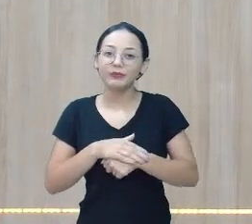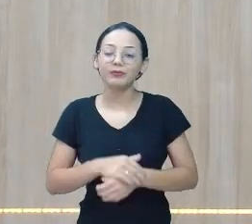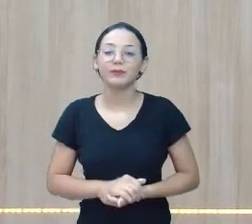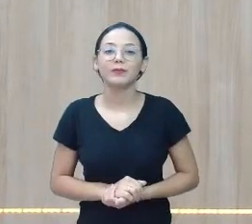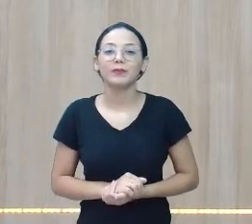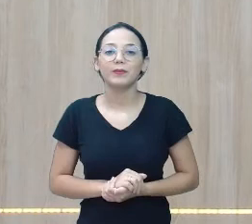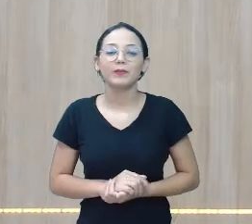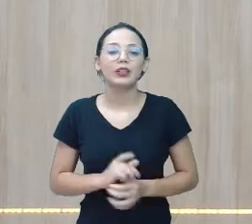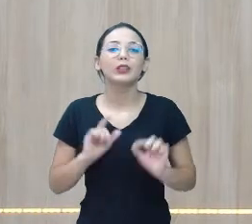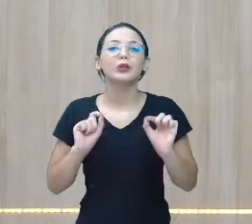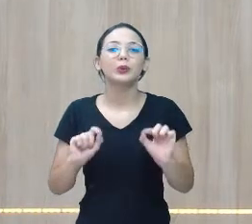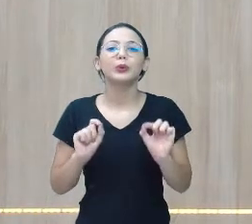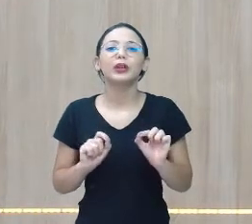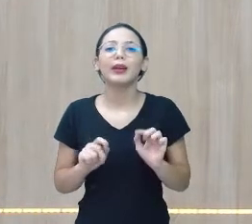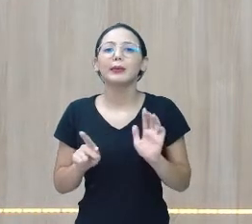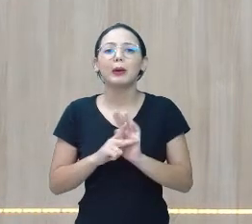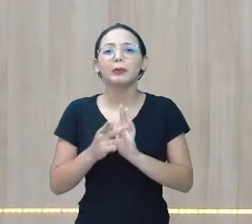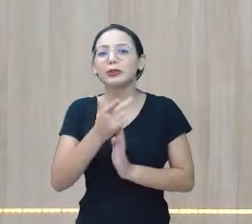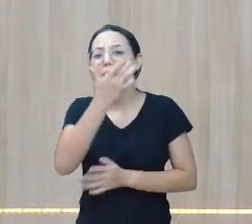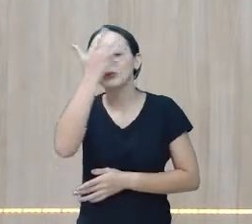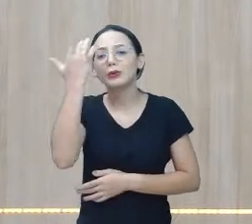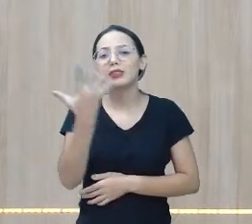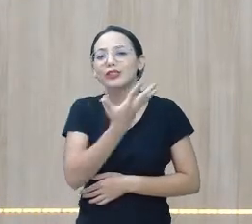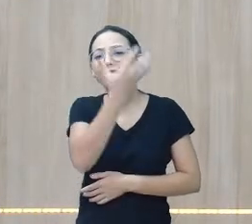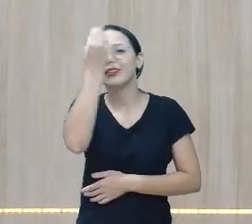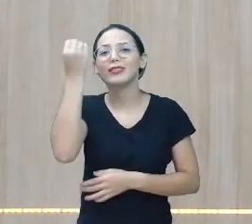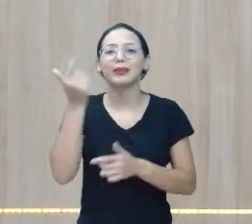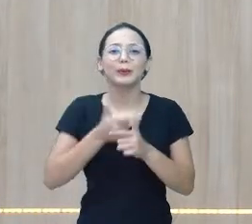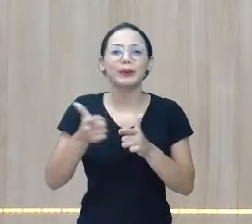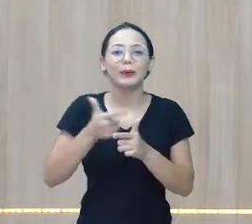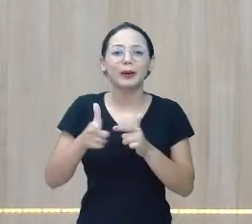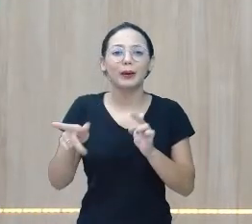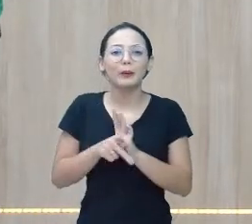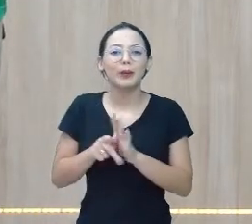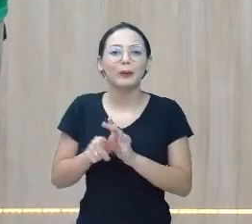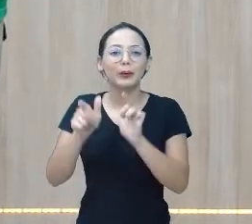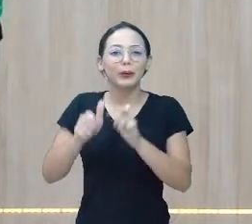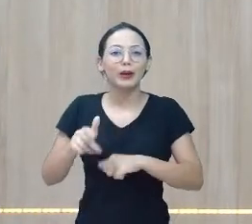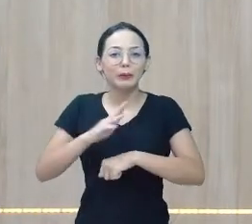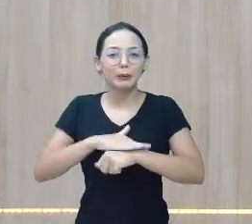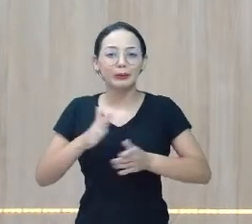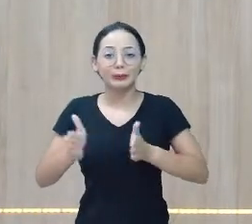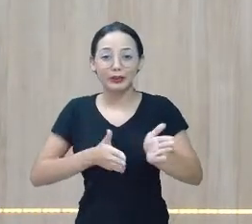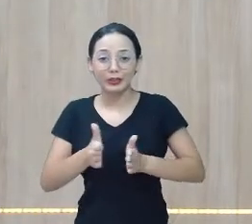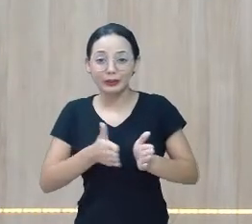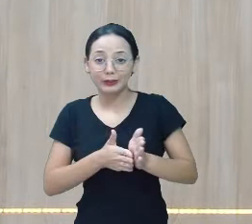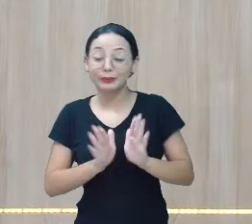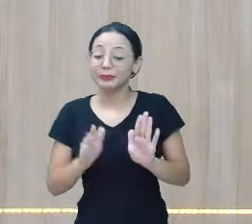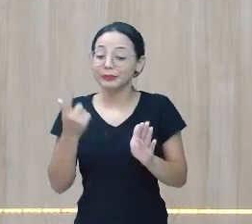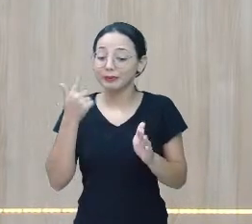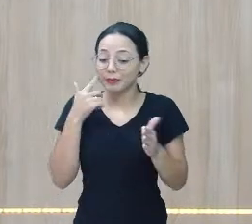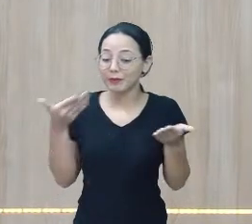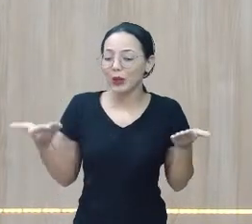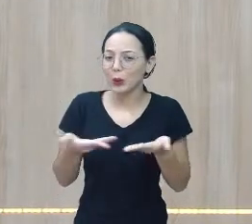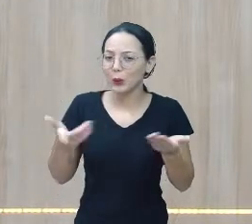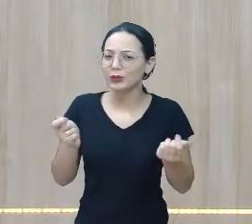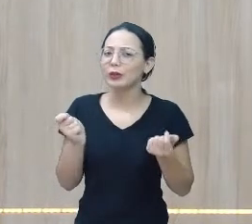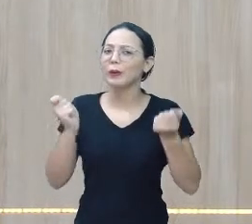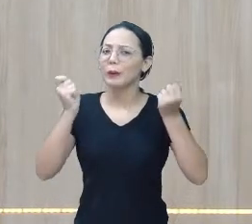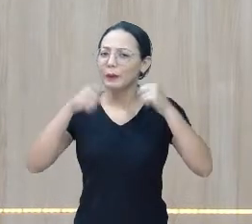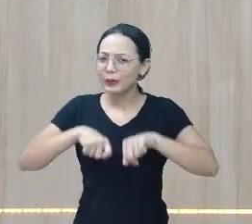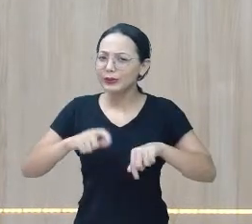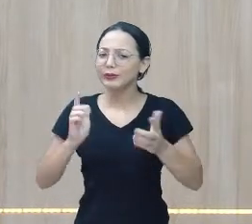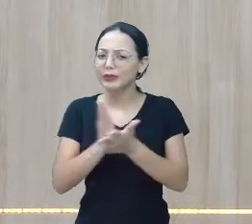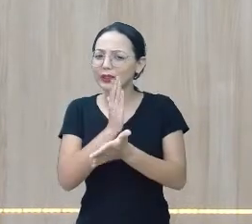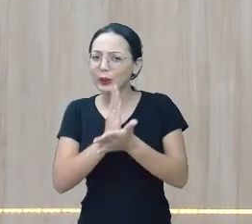ocasião, eles terminavam esquecendo um pouco os problemas. Então, observem que hoje é possível que